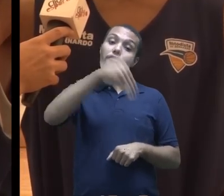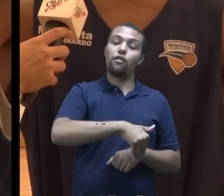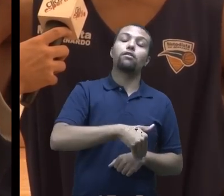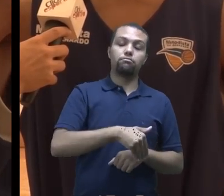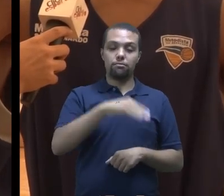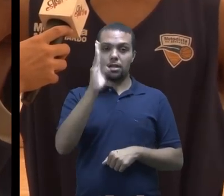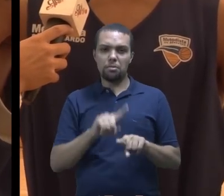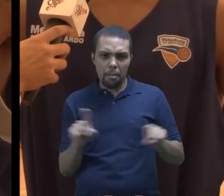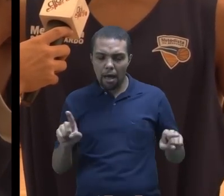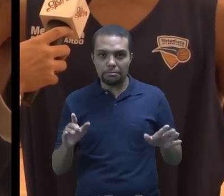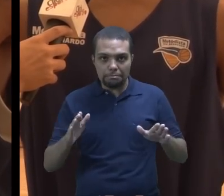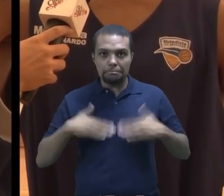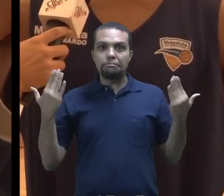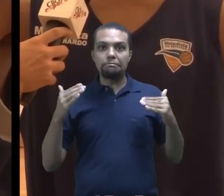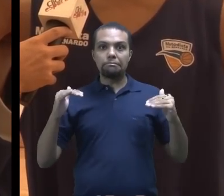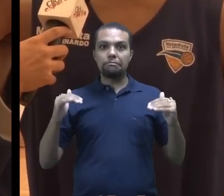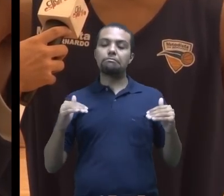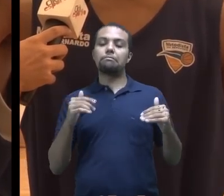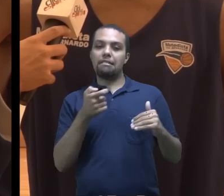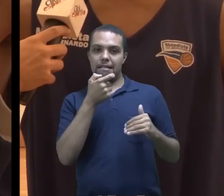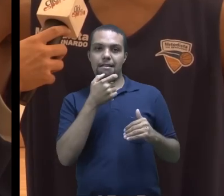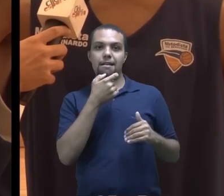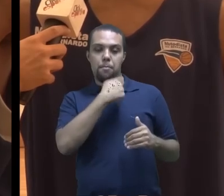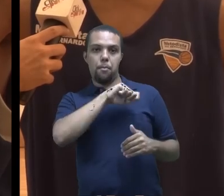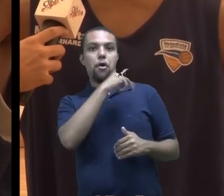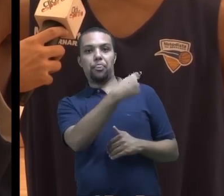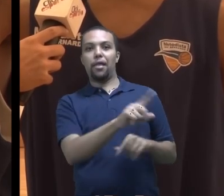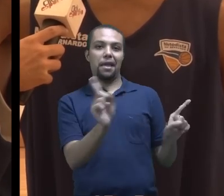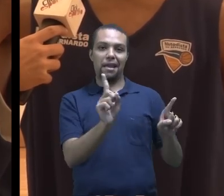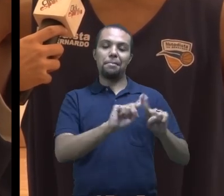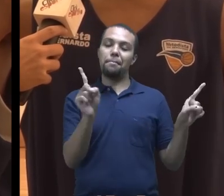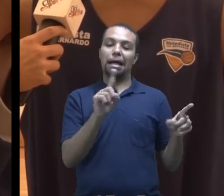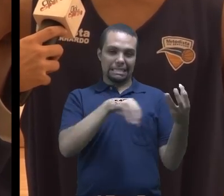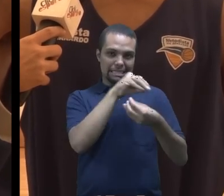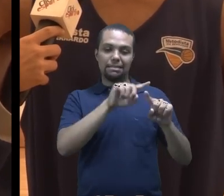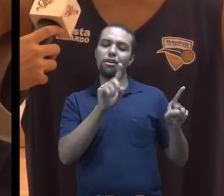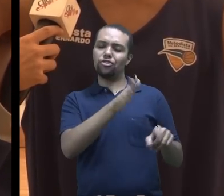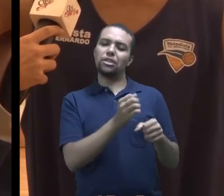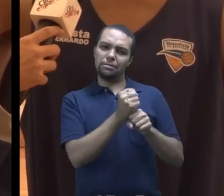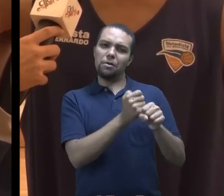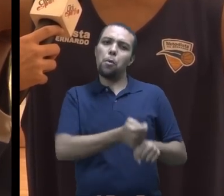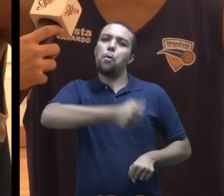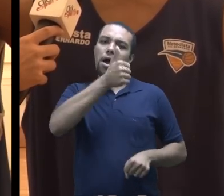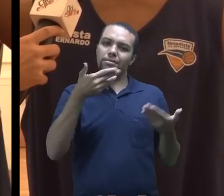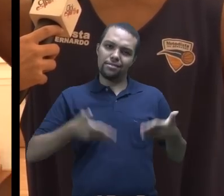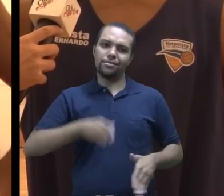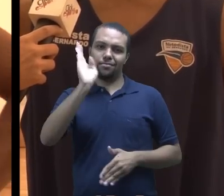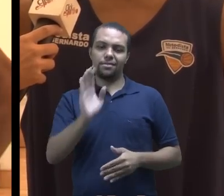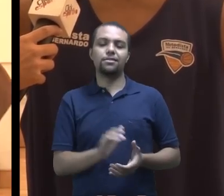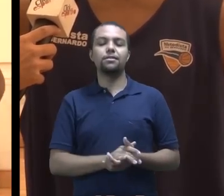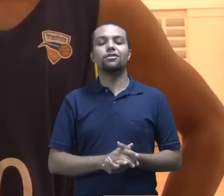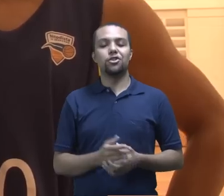para o Brasil. Mas não se espante com o portunhol, porque Muñoz já está no Brasil há um tempinho. Quase um